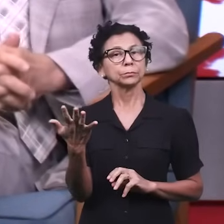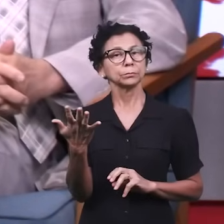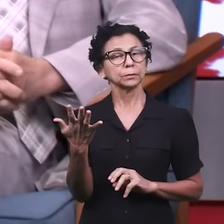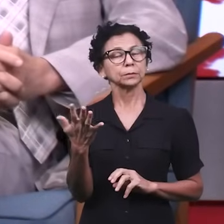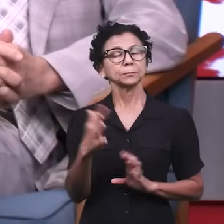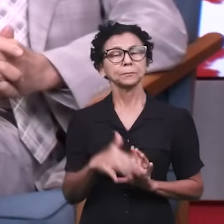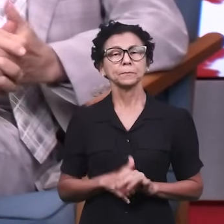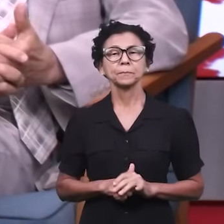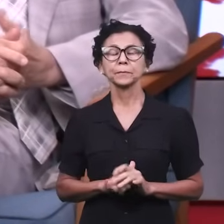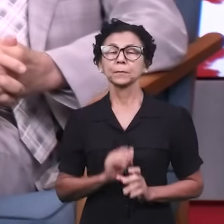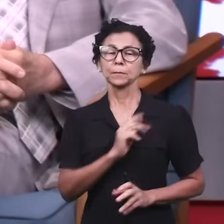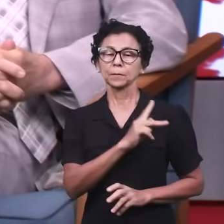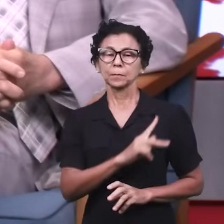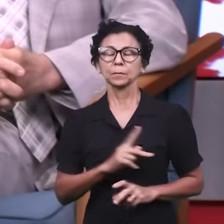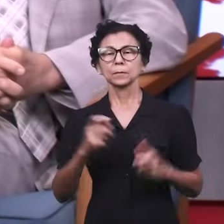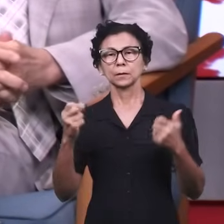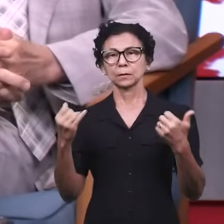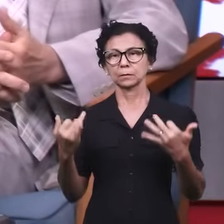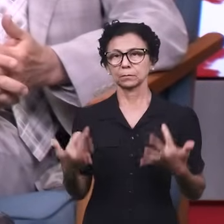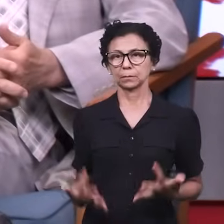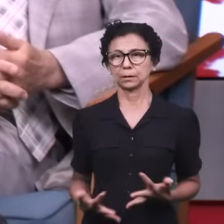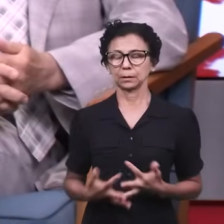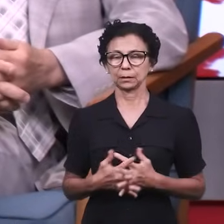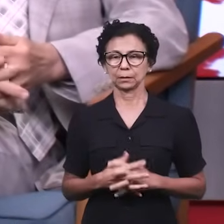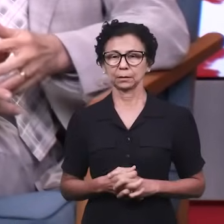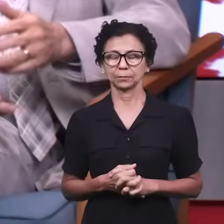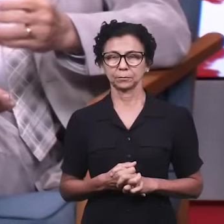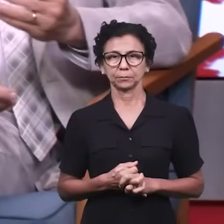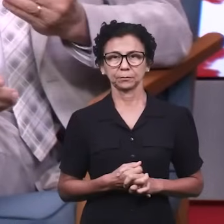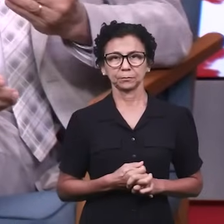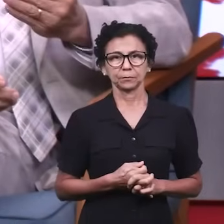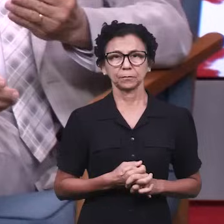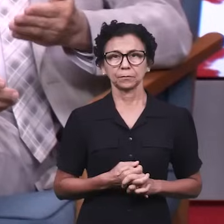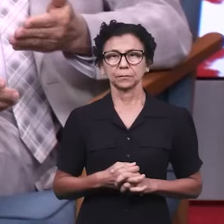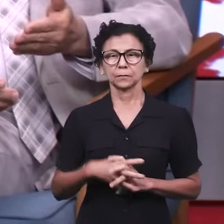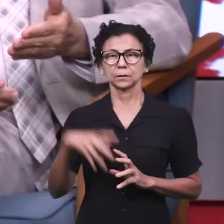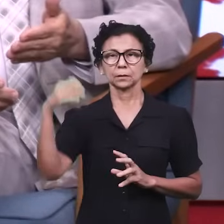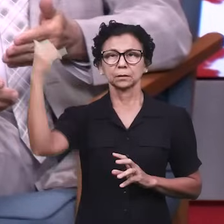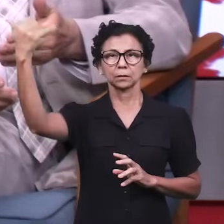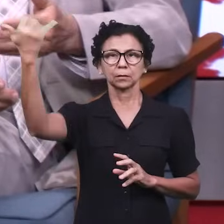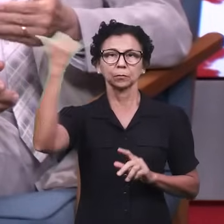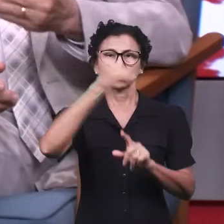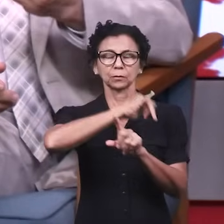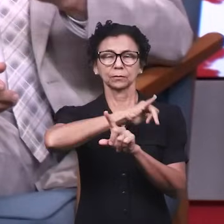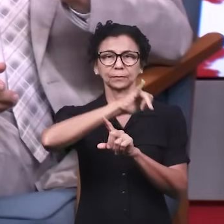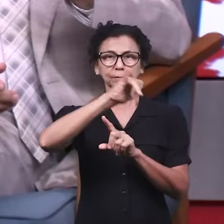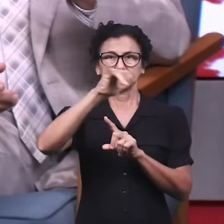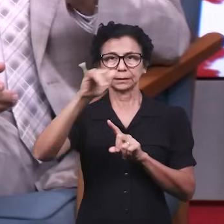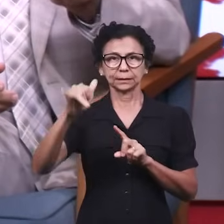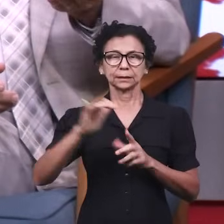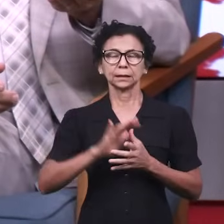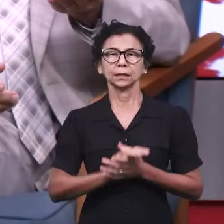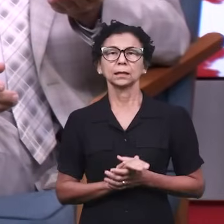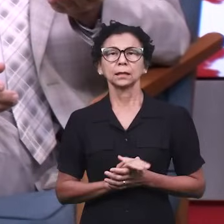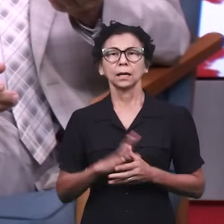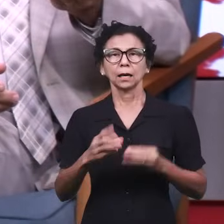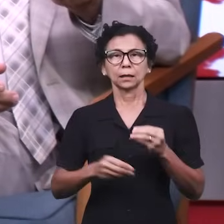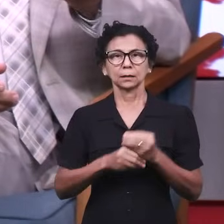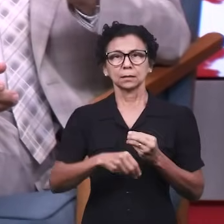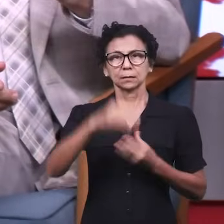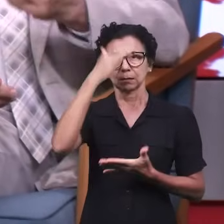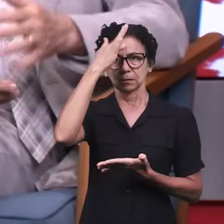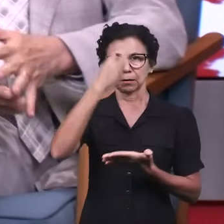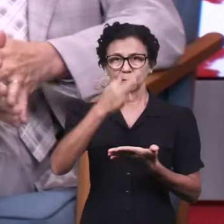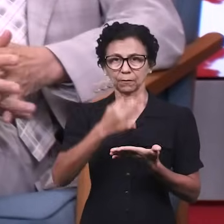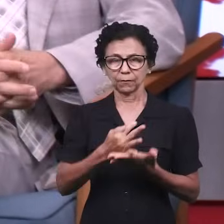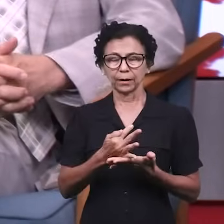apóstolo Paulo diz que a profecia edifica, a profecia exorta,